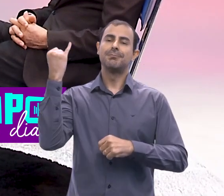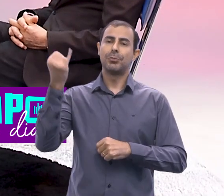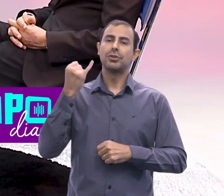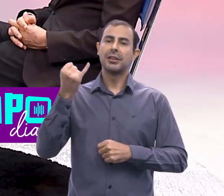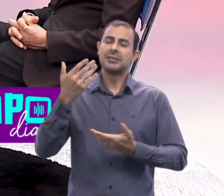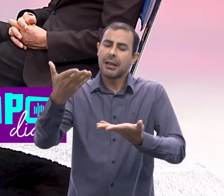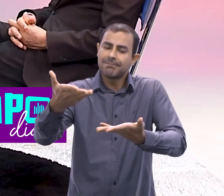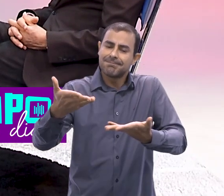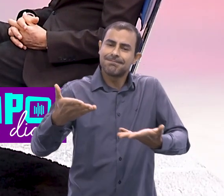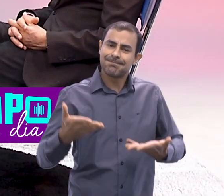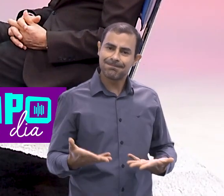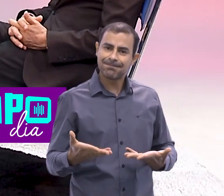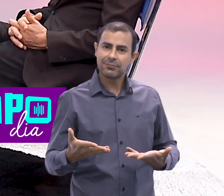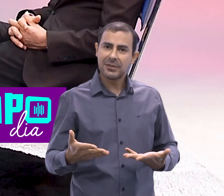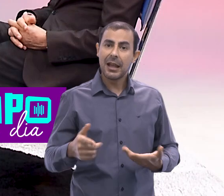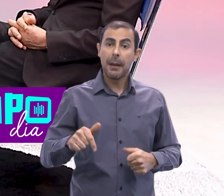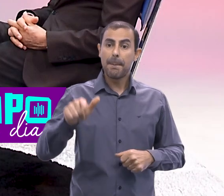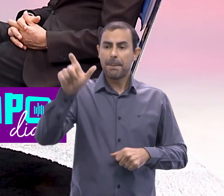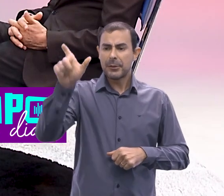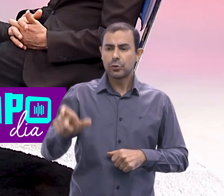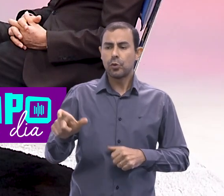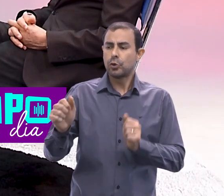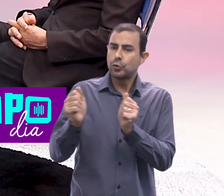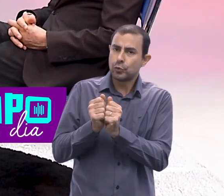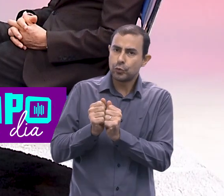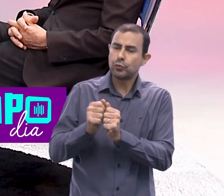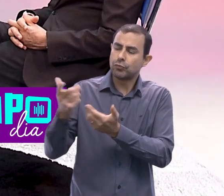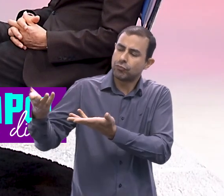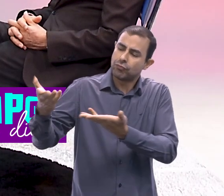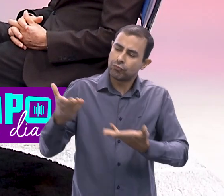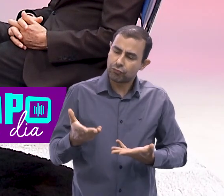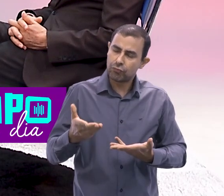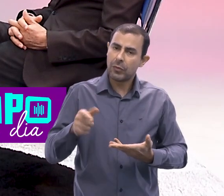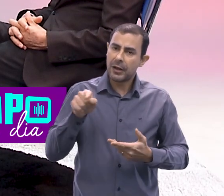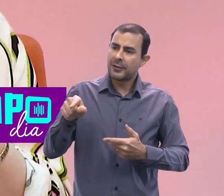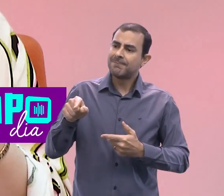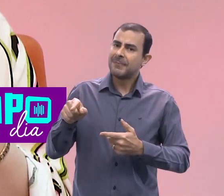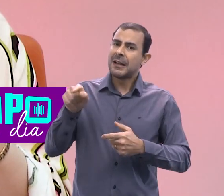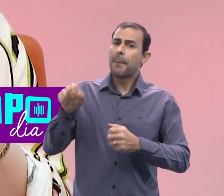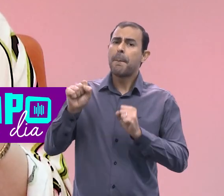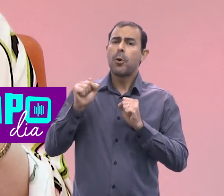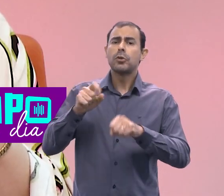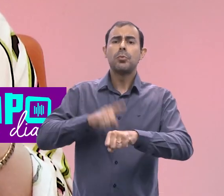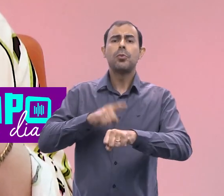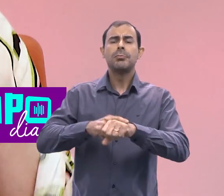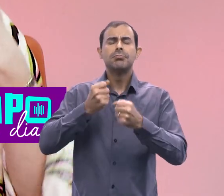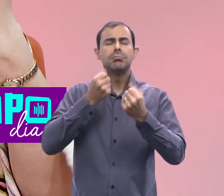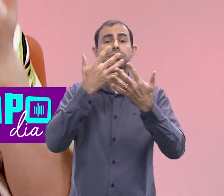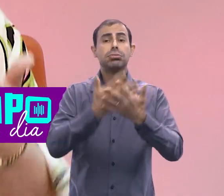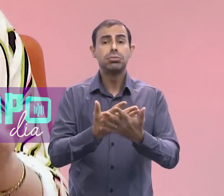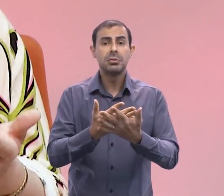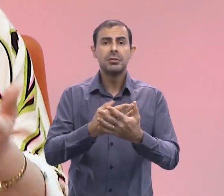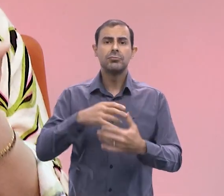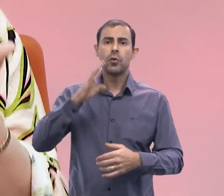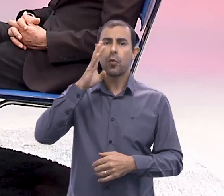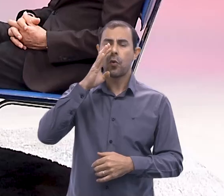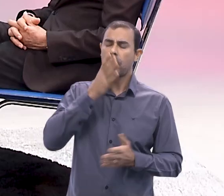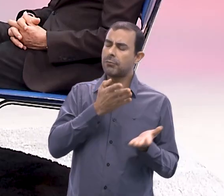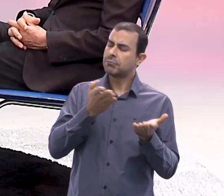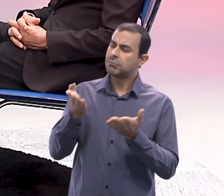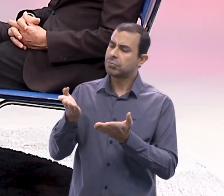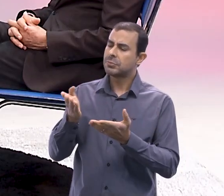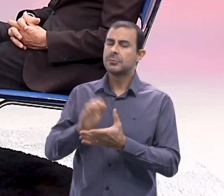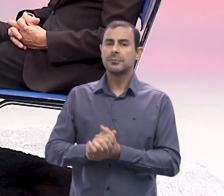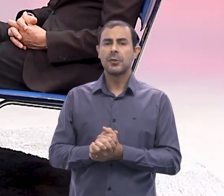desse acolhimento, né, das pessoas que estão ali junto com essa pessoa, que elas possam ter esse olhar para a